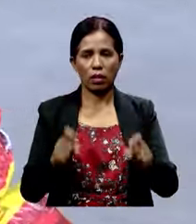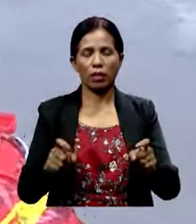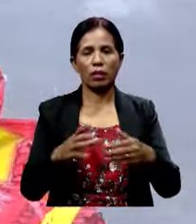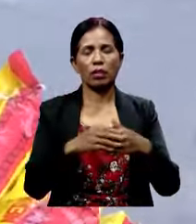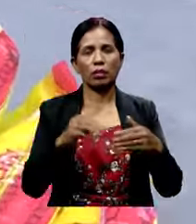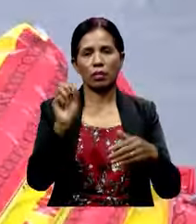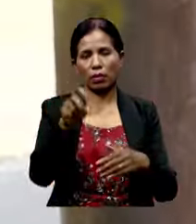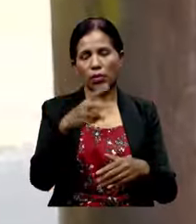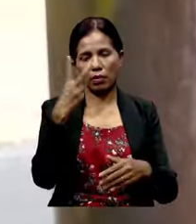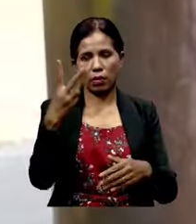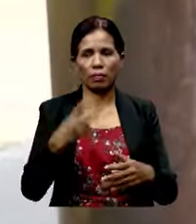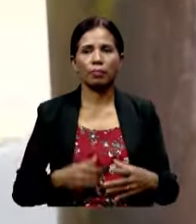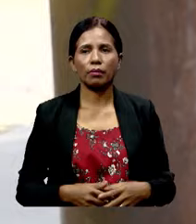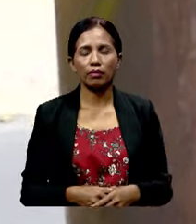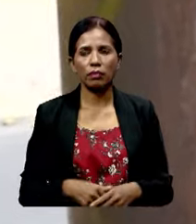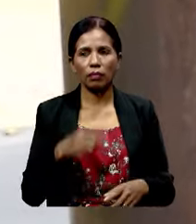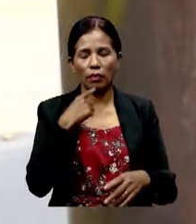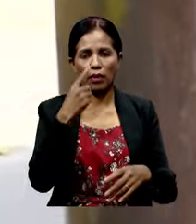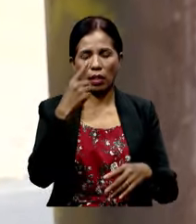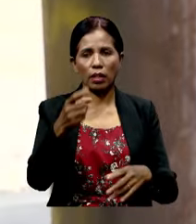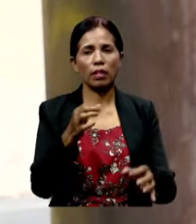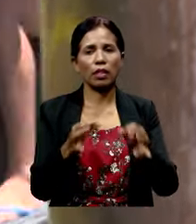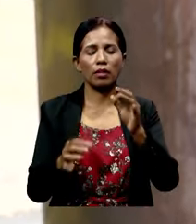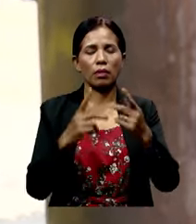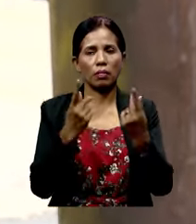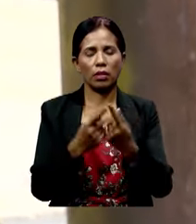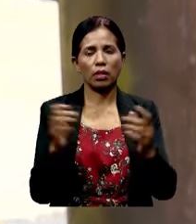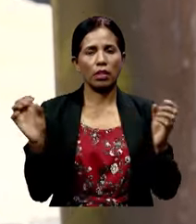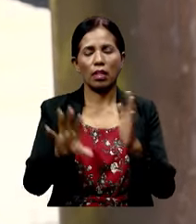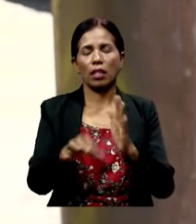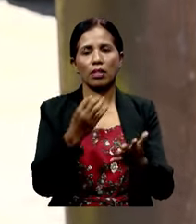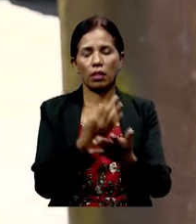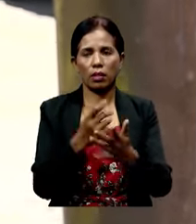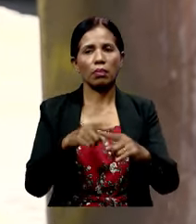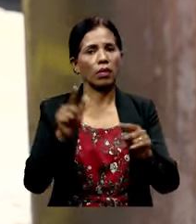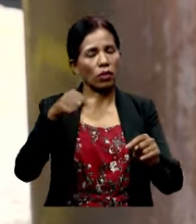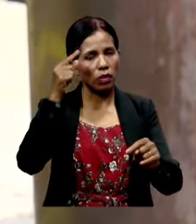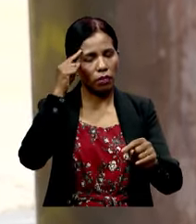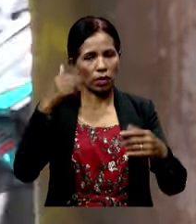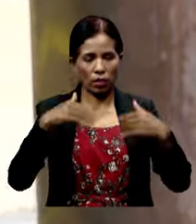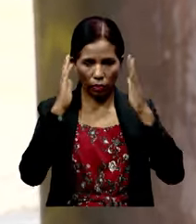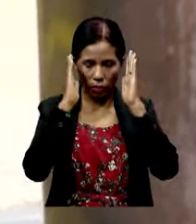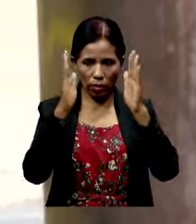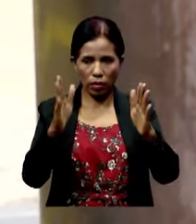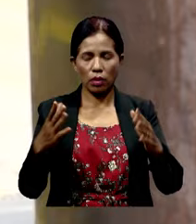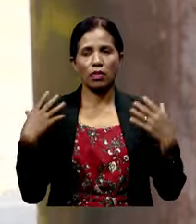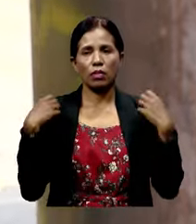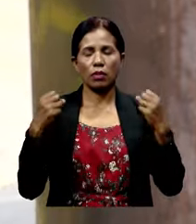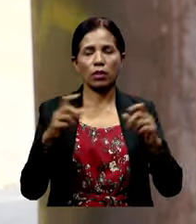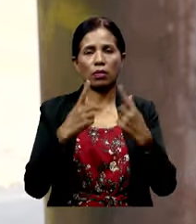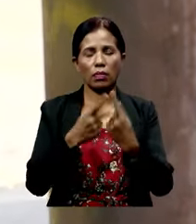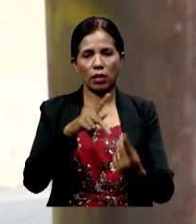nura sin rua. Nino Pereira mos reconhece, mas que empresa sira la dung hetan lucro, mai be governo ia atensão o di reforza setor privado